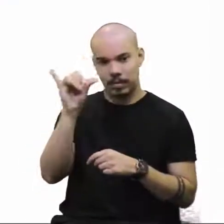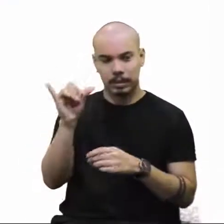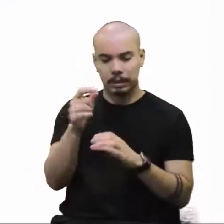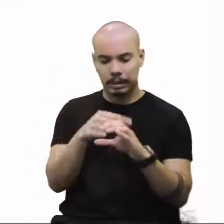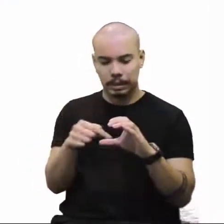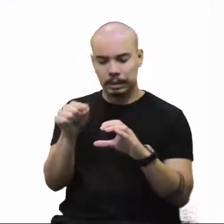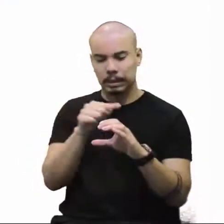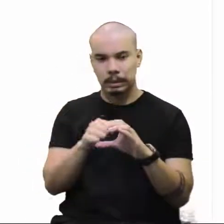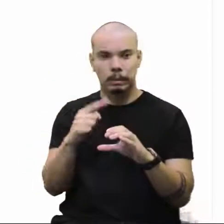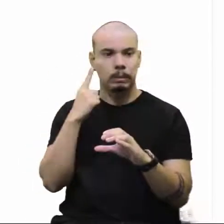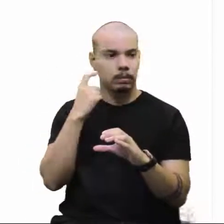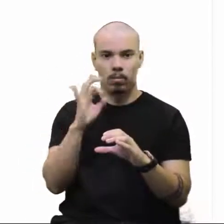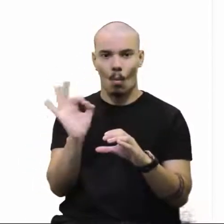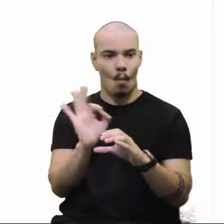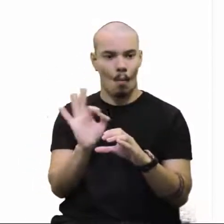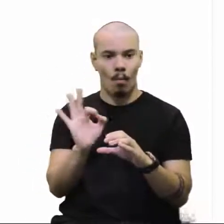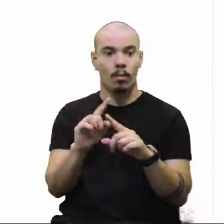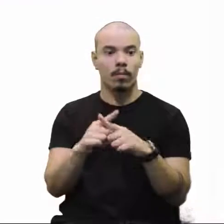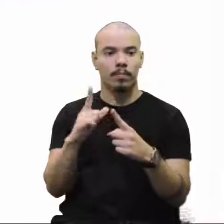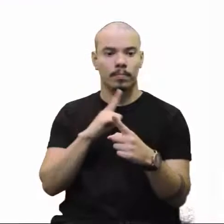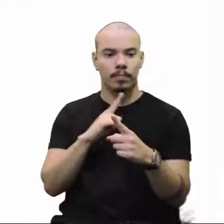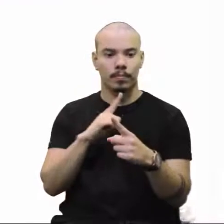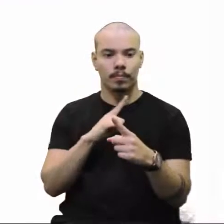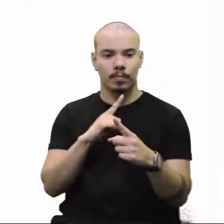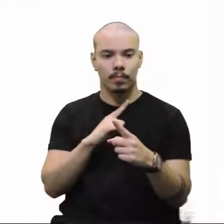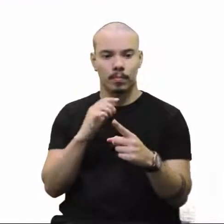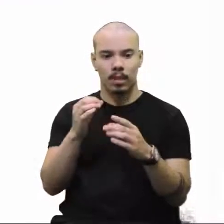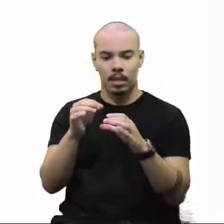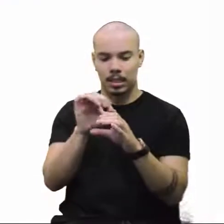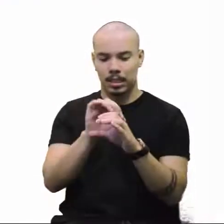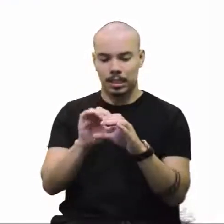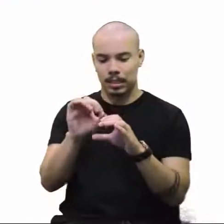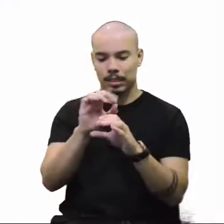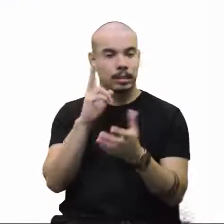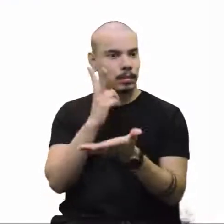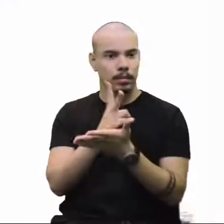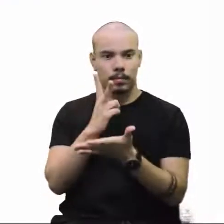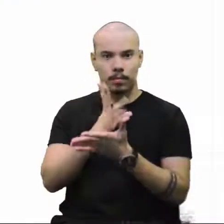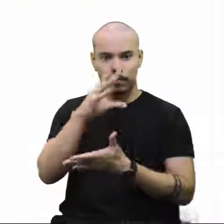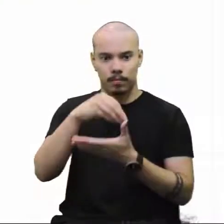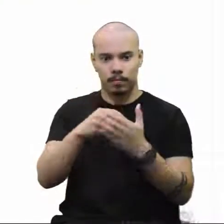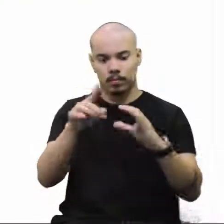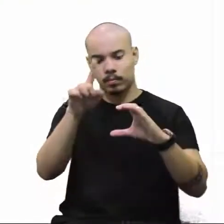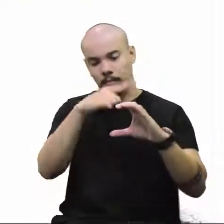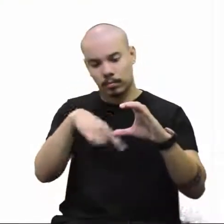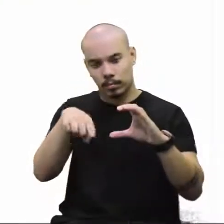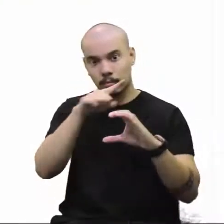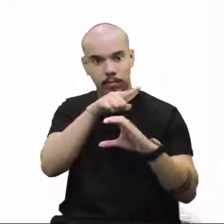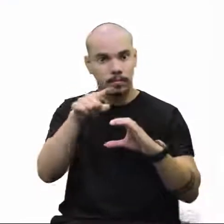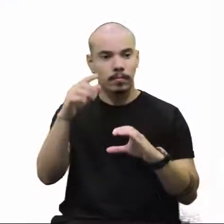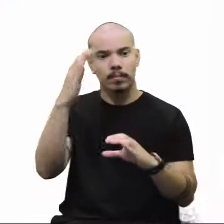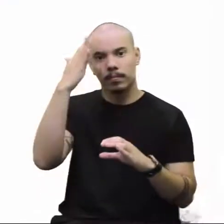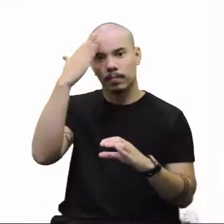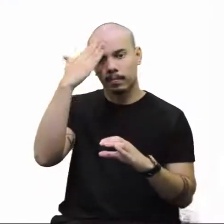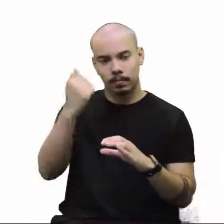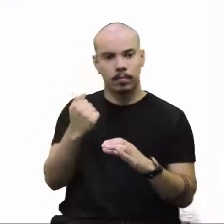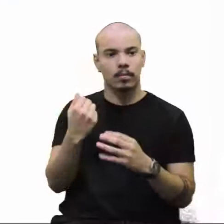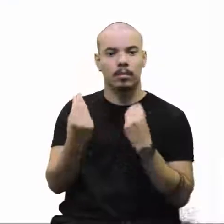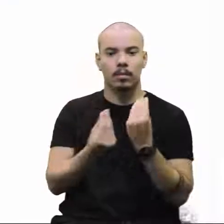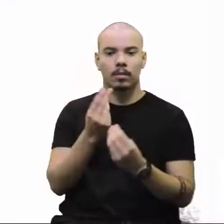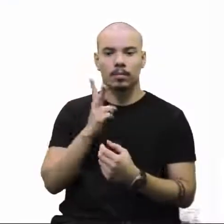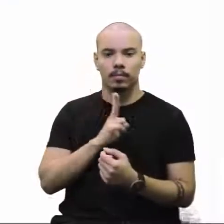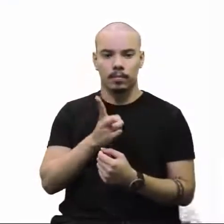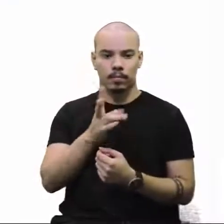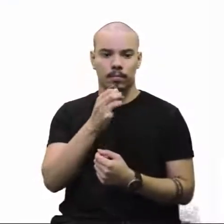Isso. Só que aqui tem aquela escovinha, né, que toca aqui uma parte central do disco para poder dar continuidade à